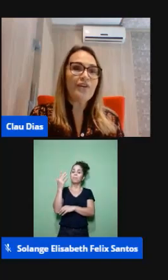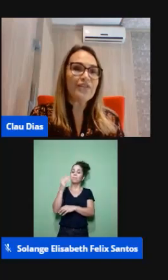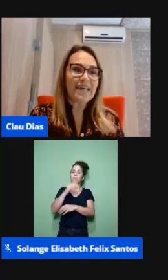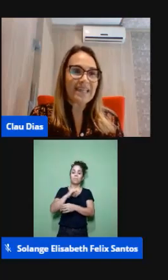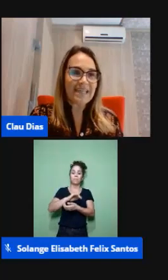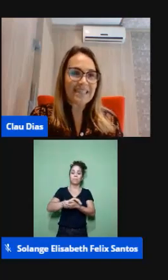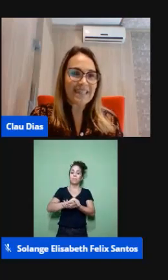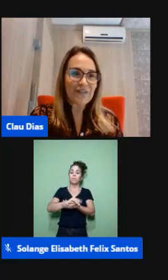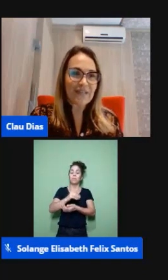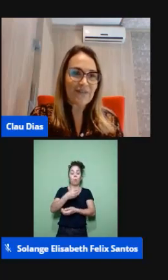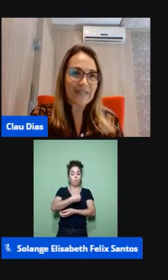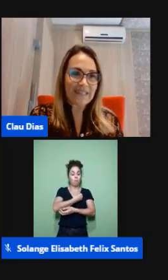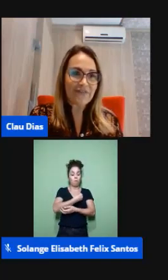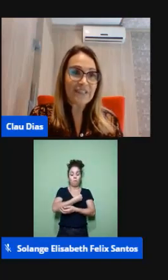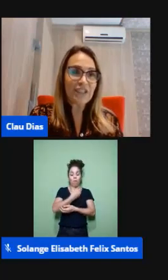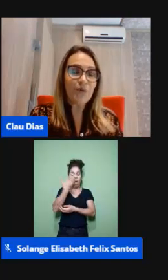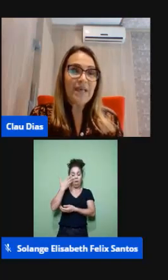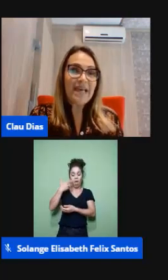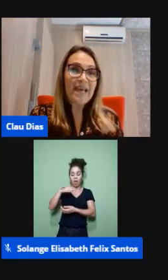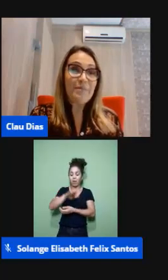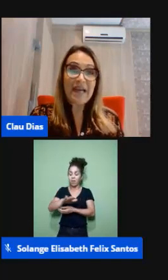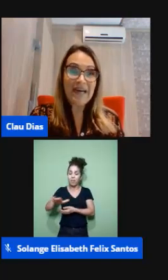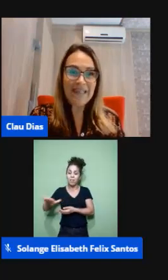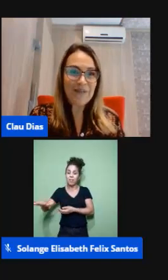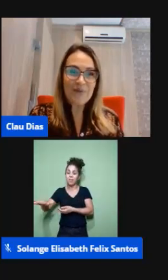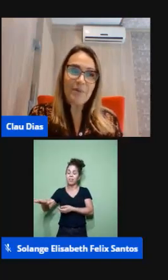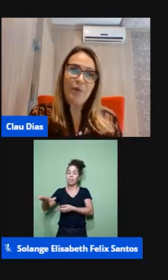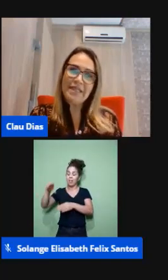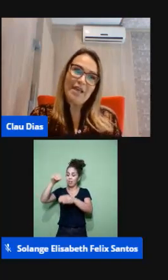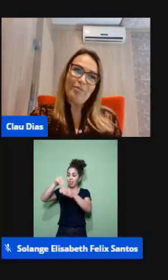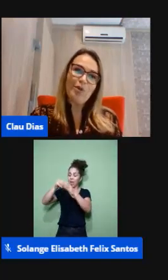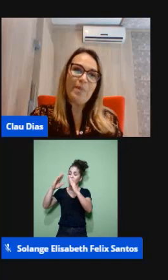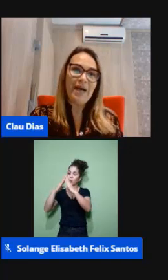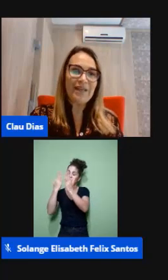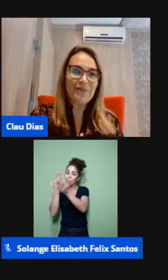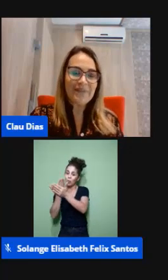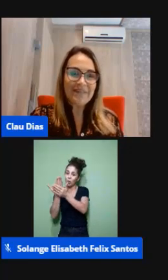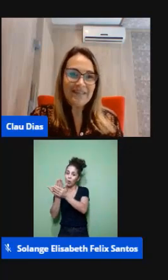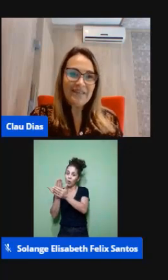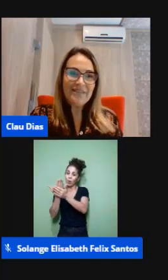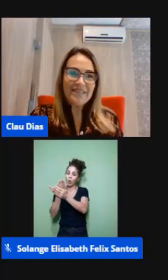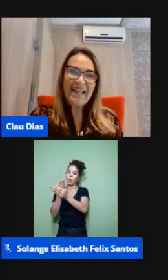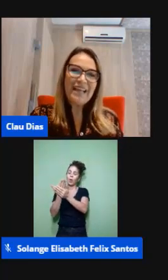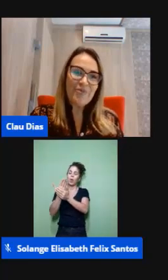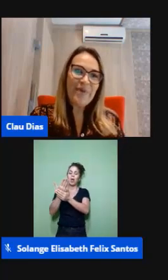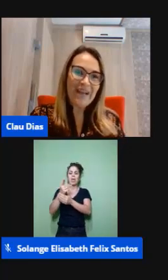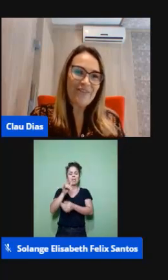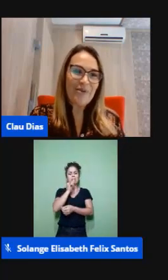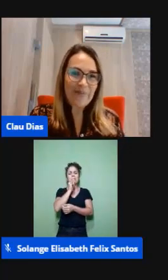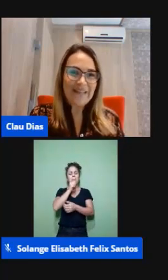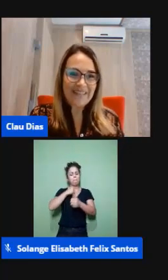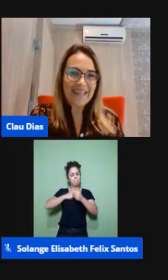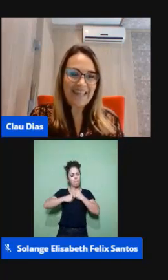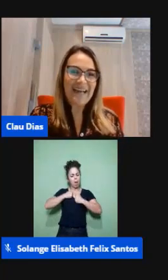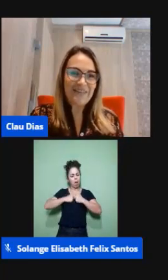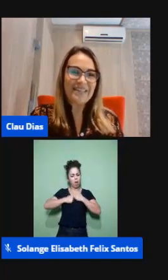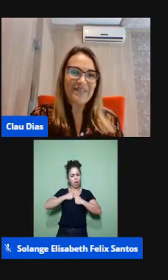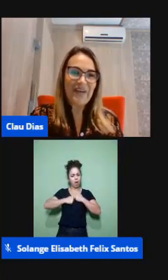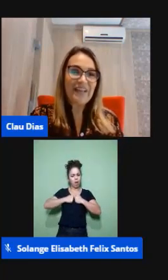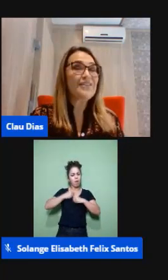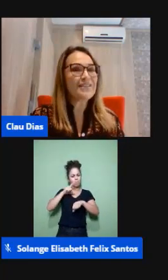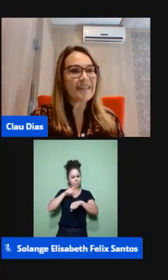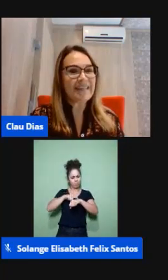do convívio da criança dentro da educação infantil é mecânico, né? Por exemplo, o banho. Será que o banho é um momento de